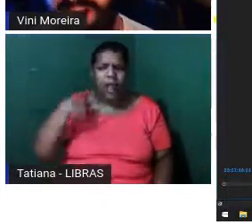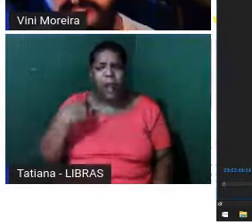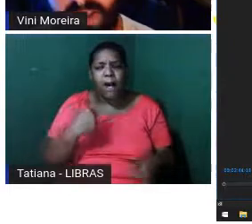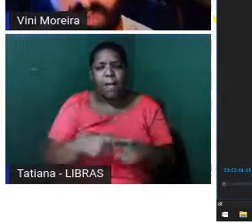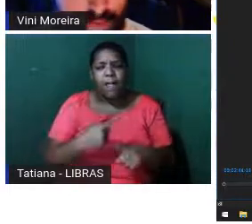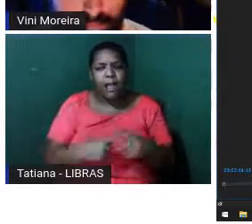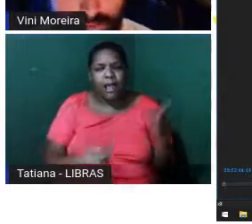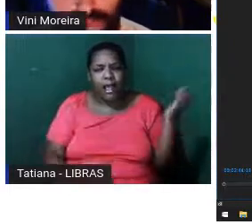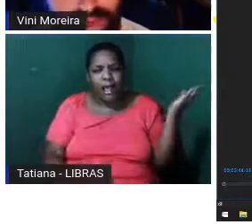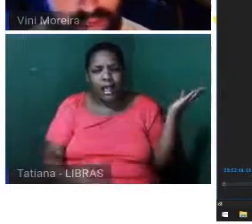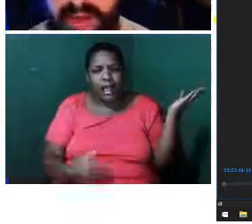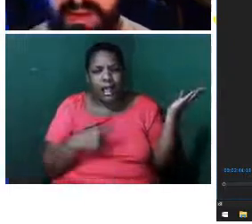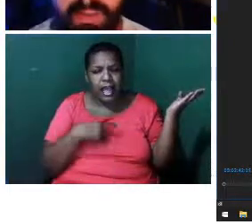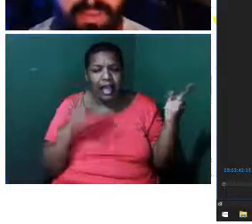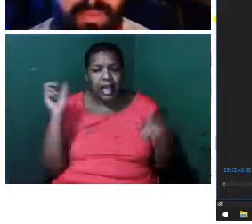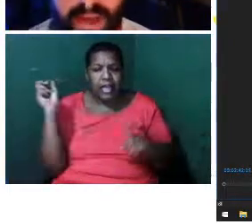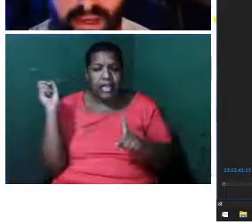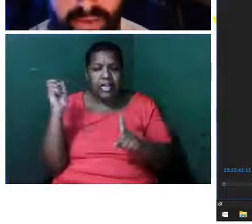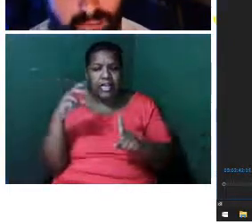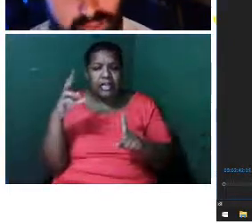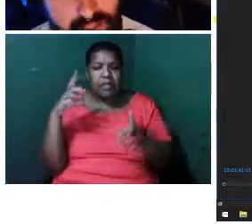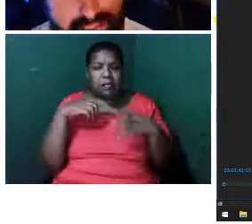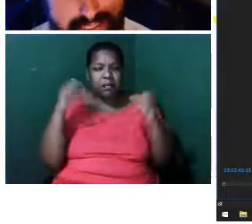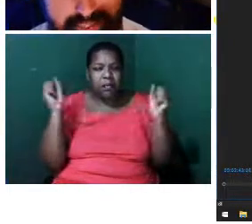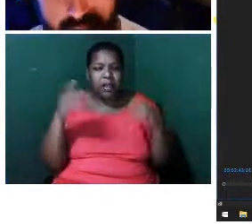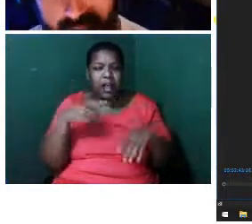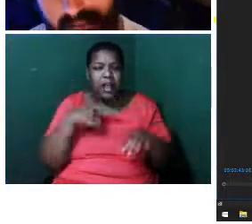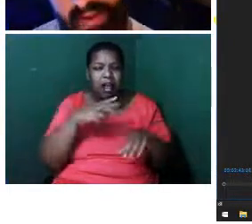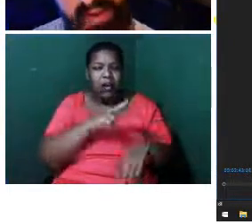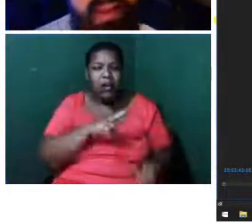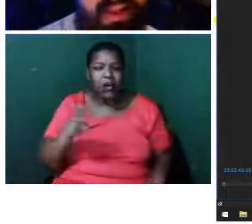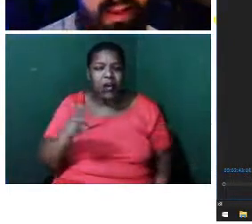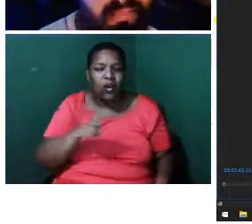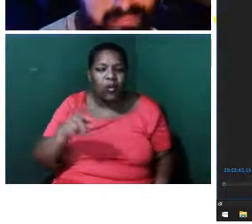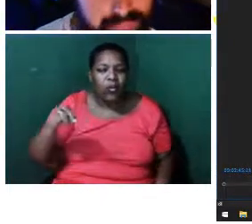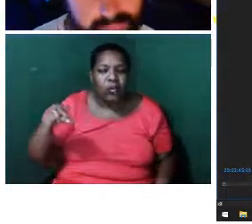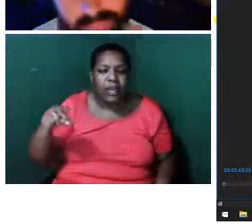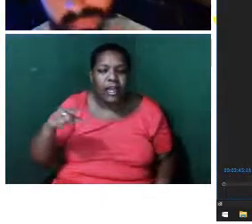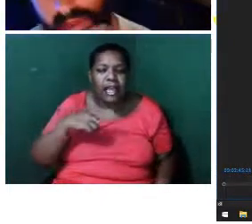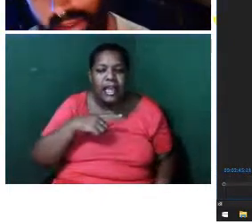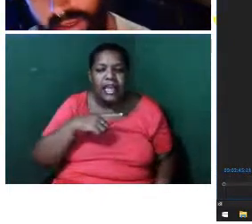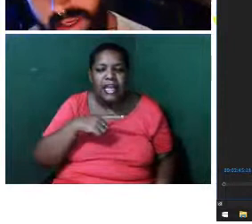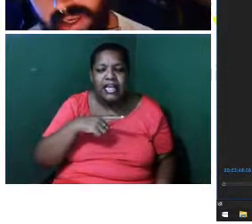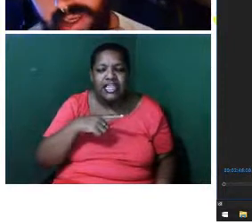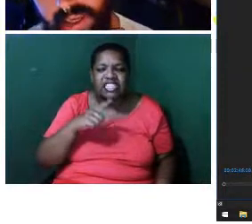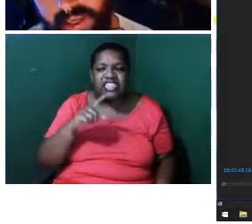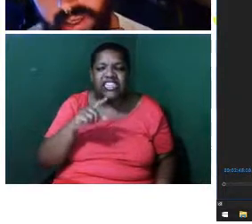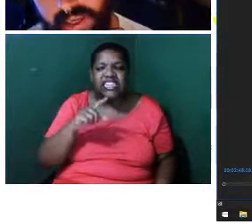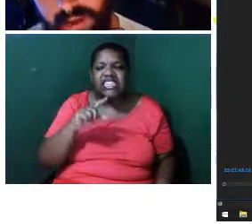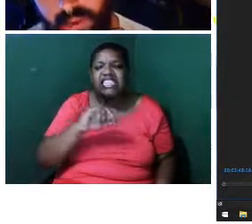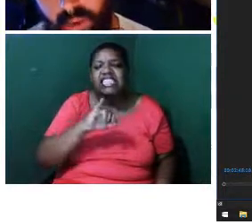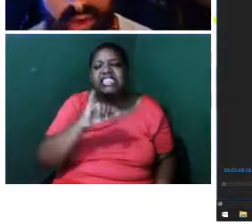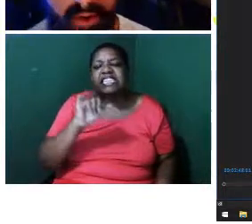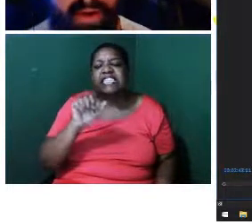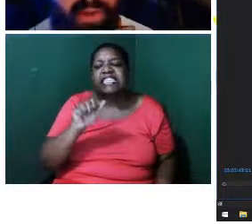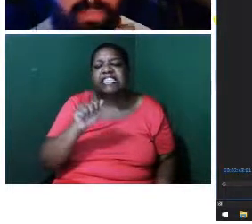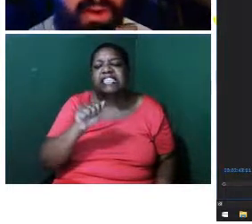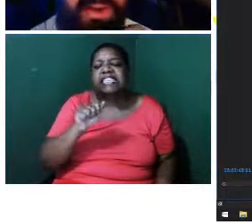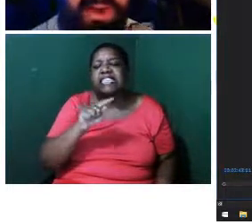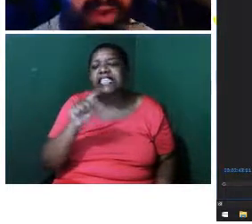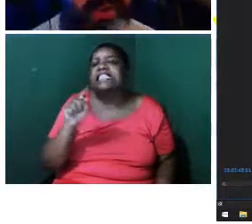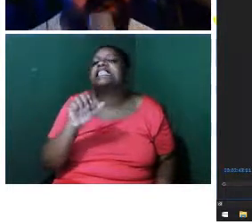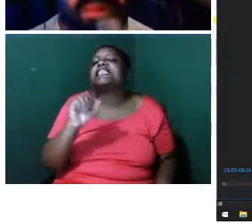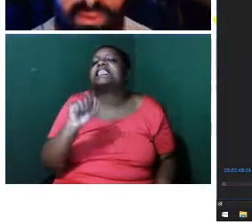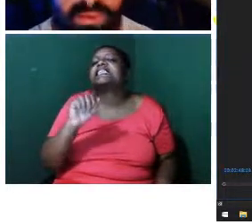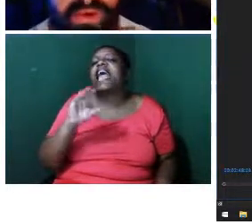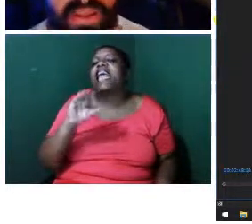faz efeitos especiais e tudo mais o nome dele é Zach King e Hoje